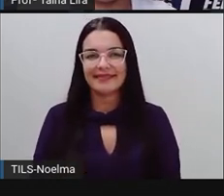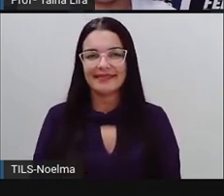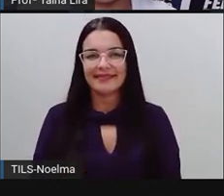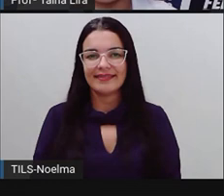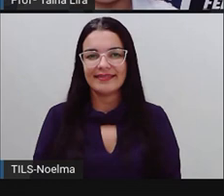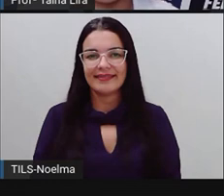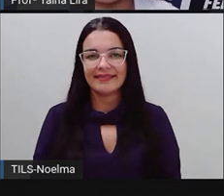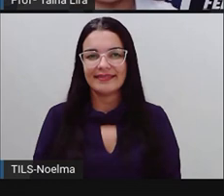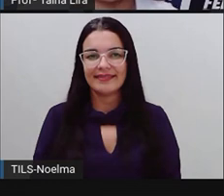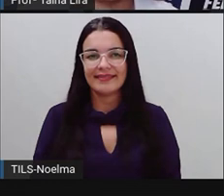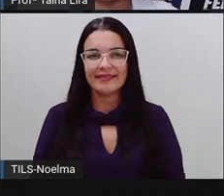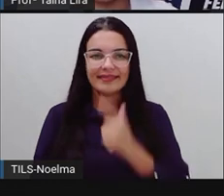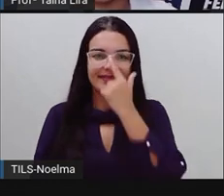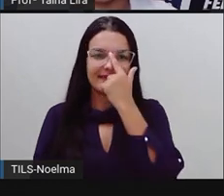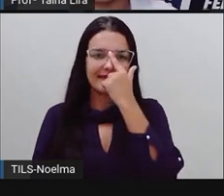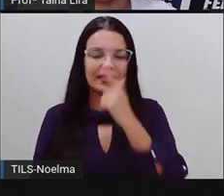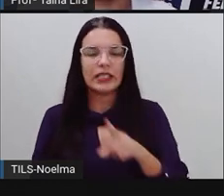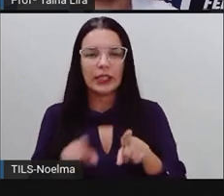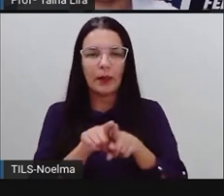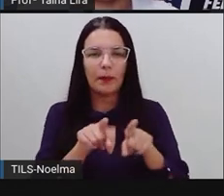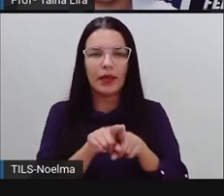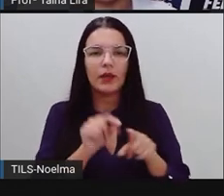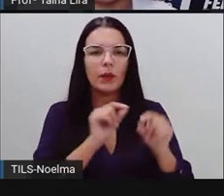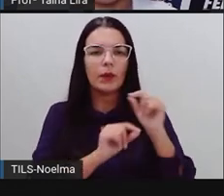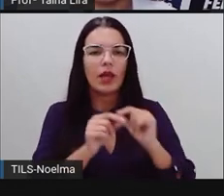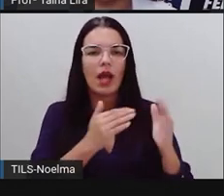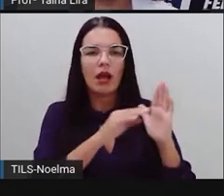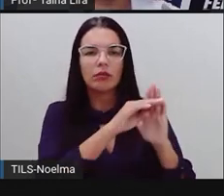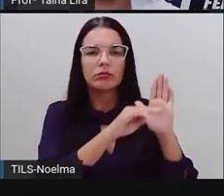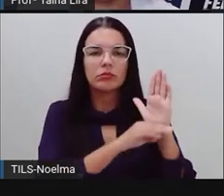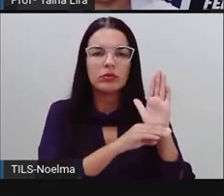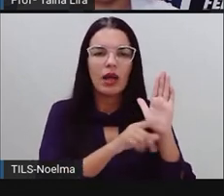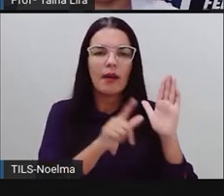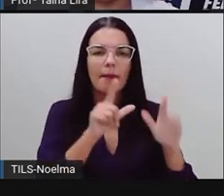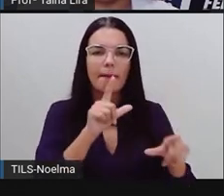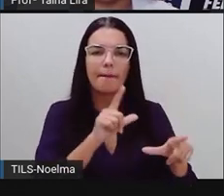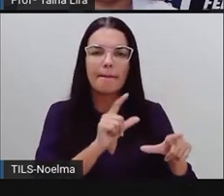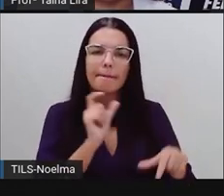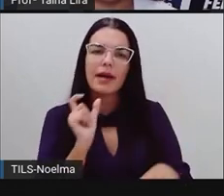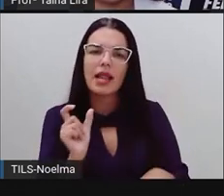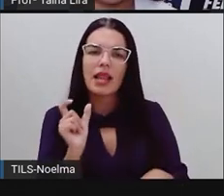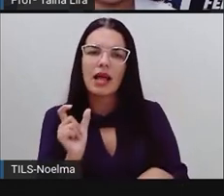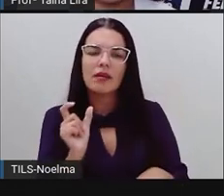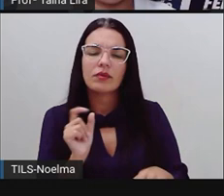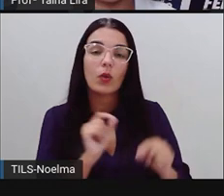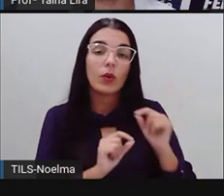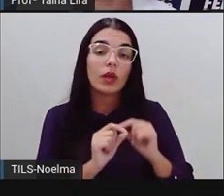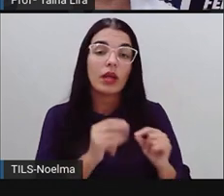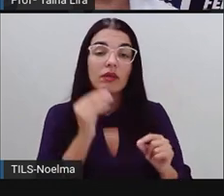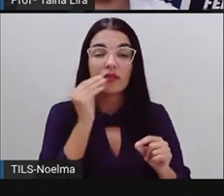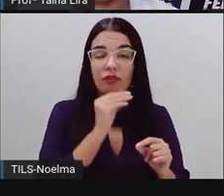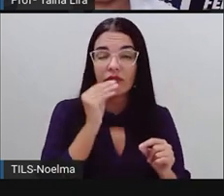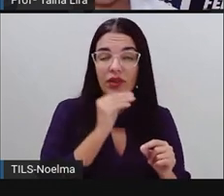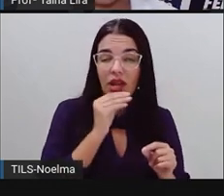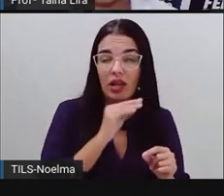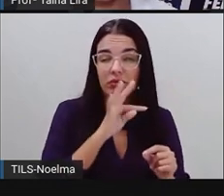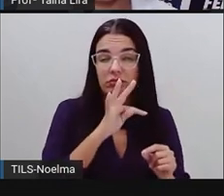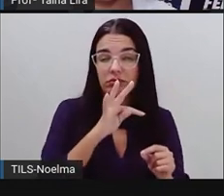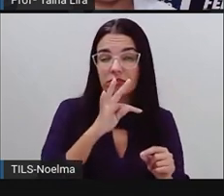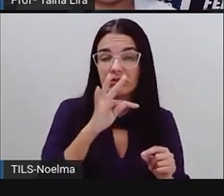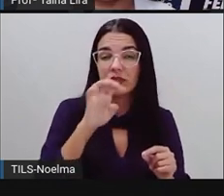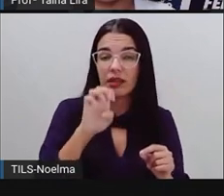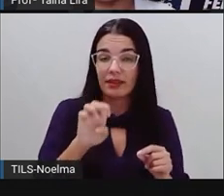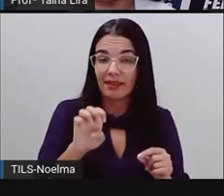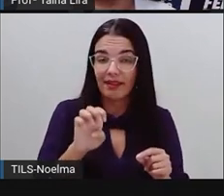elefante elefante então ó é o tio lá no final é uma sílaba